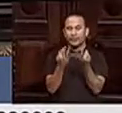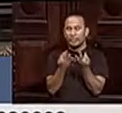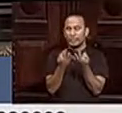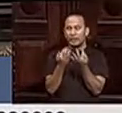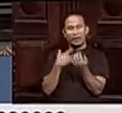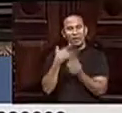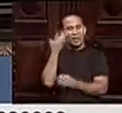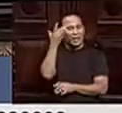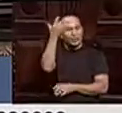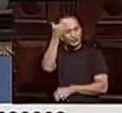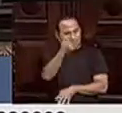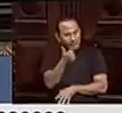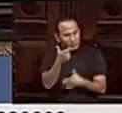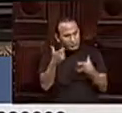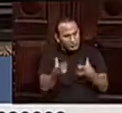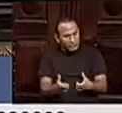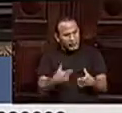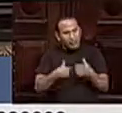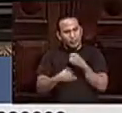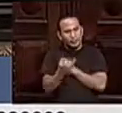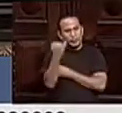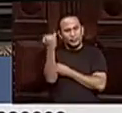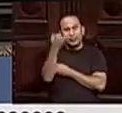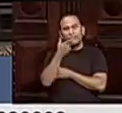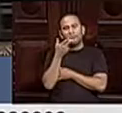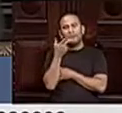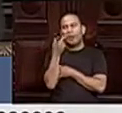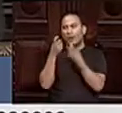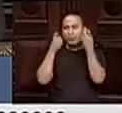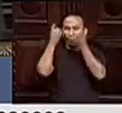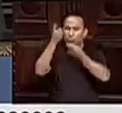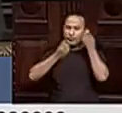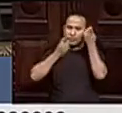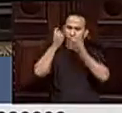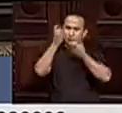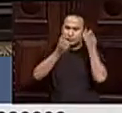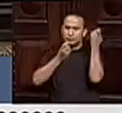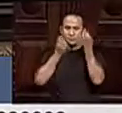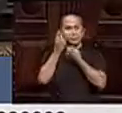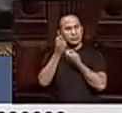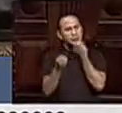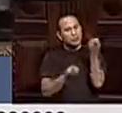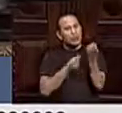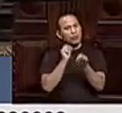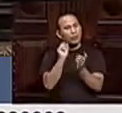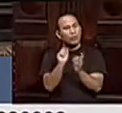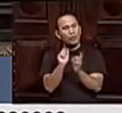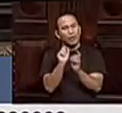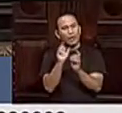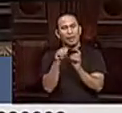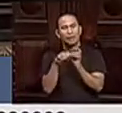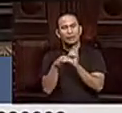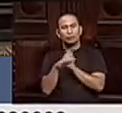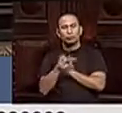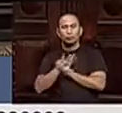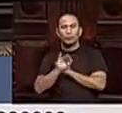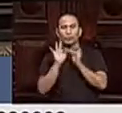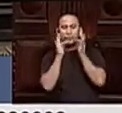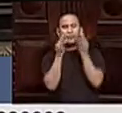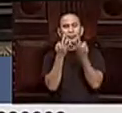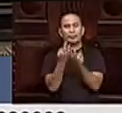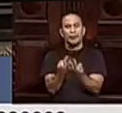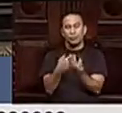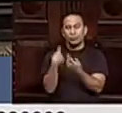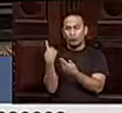Acho, em primeiro lugar, muito importante destacar a preocupação com os agricultores familiares.